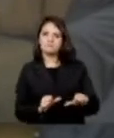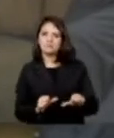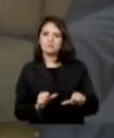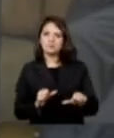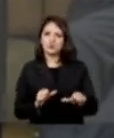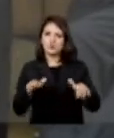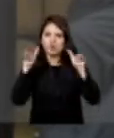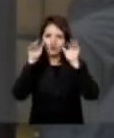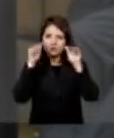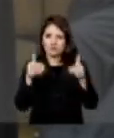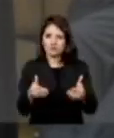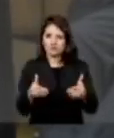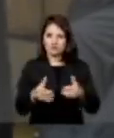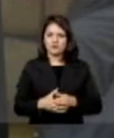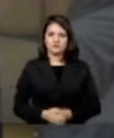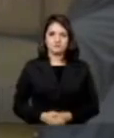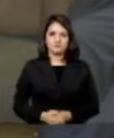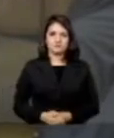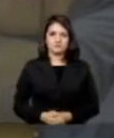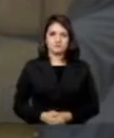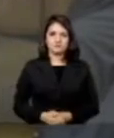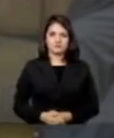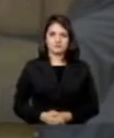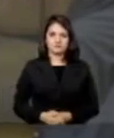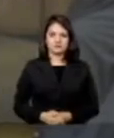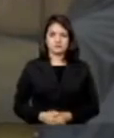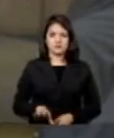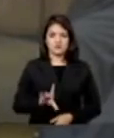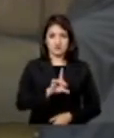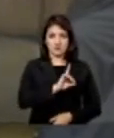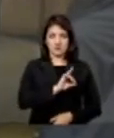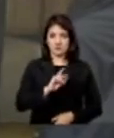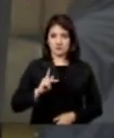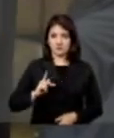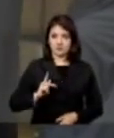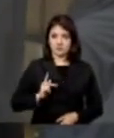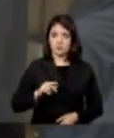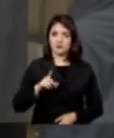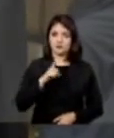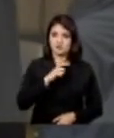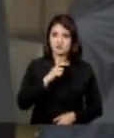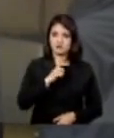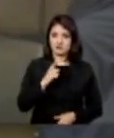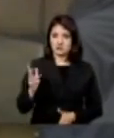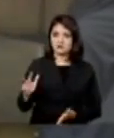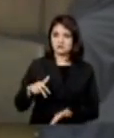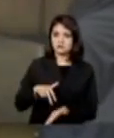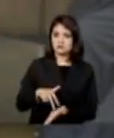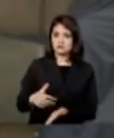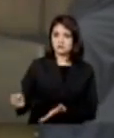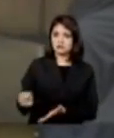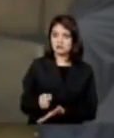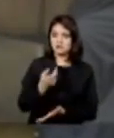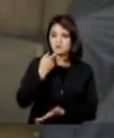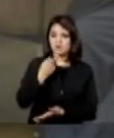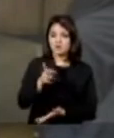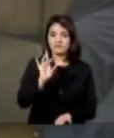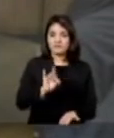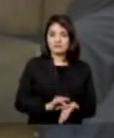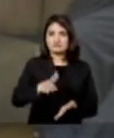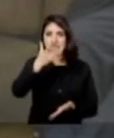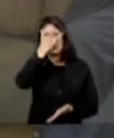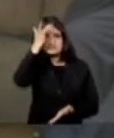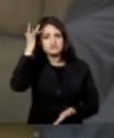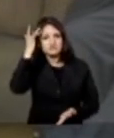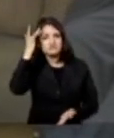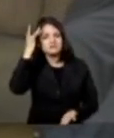Excelências, as defensorias públicas trouxeram aqui a realidade daqueles que realmente